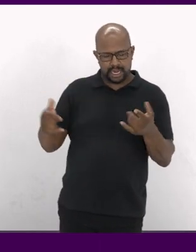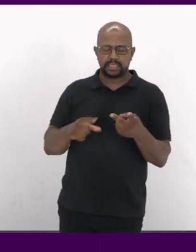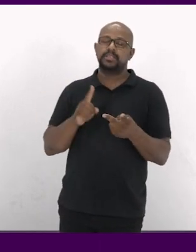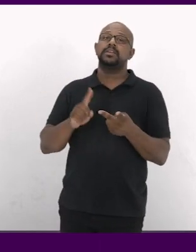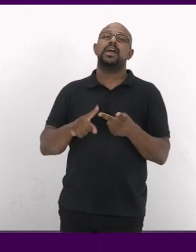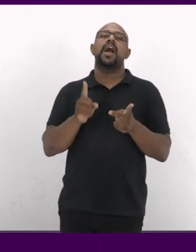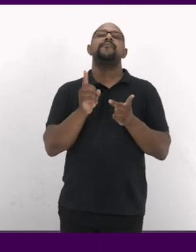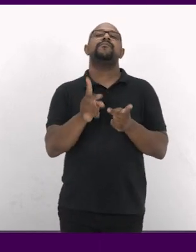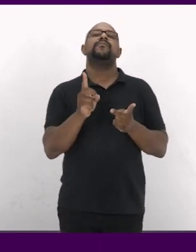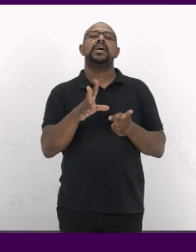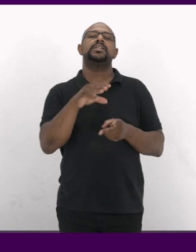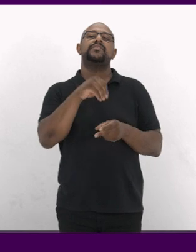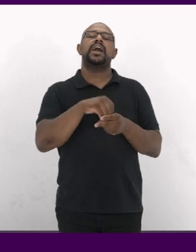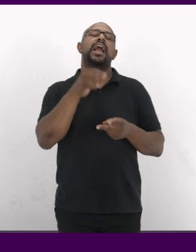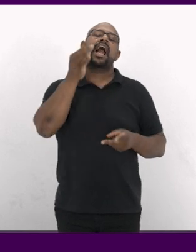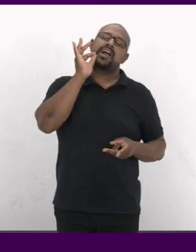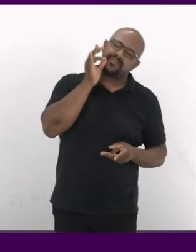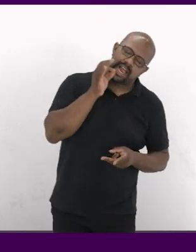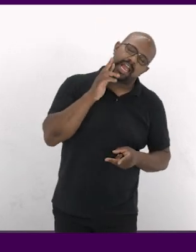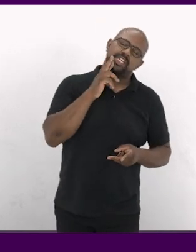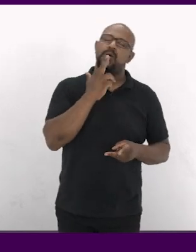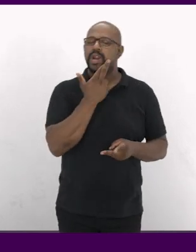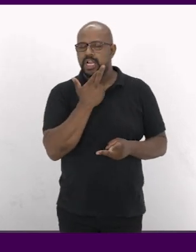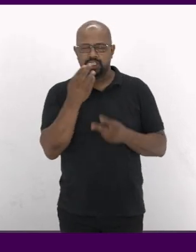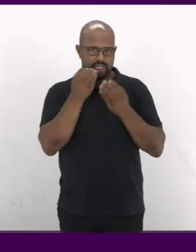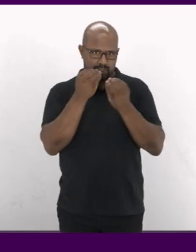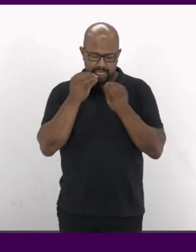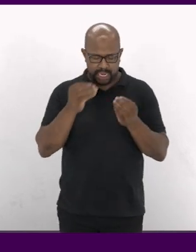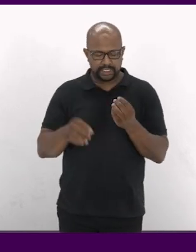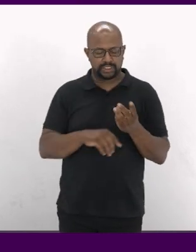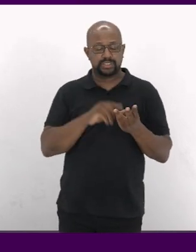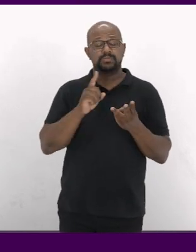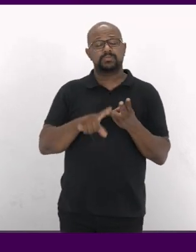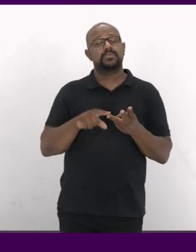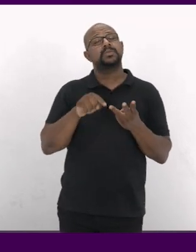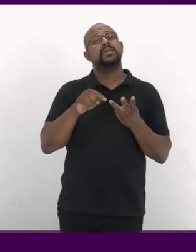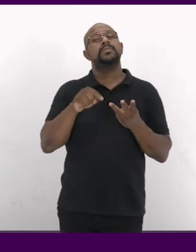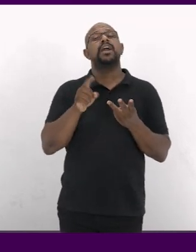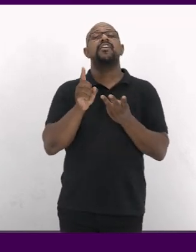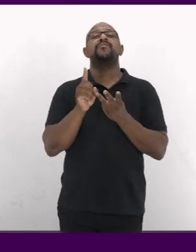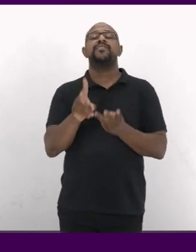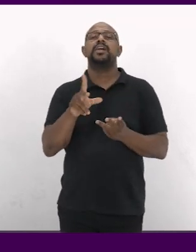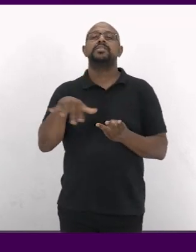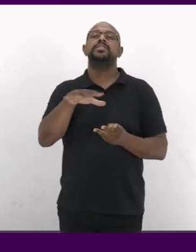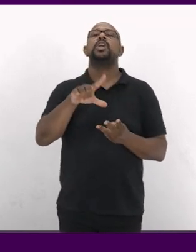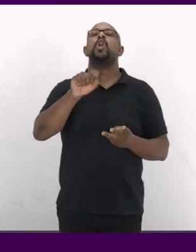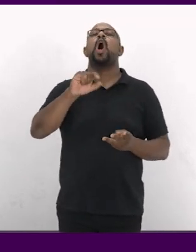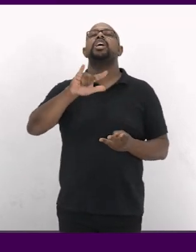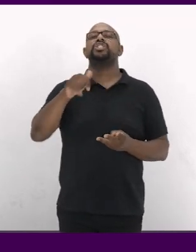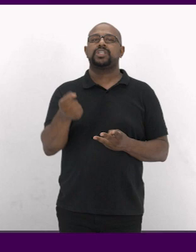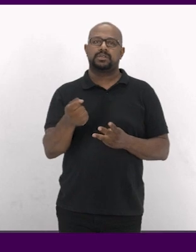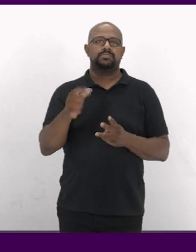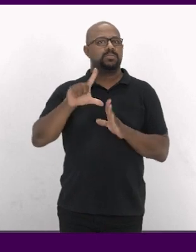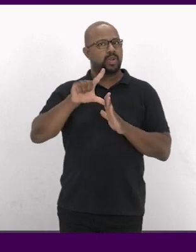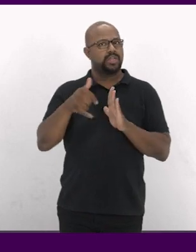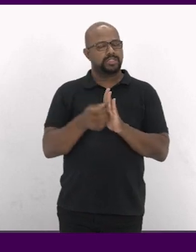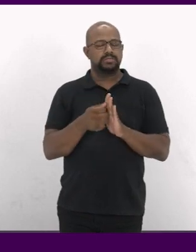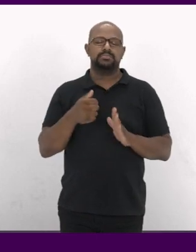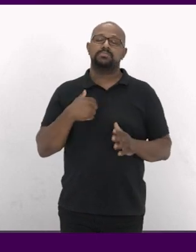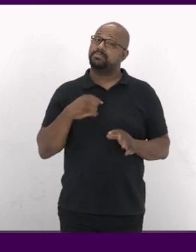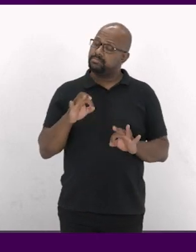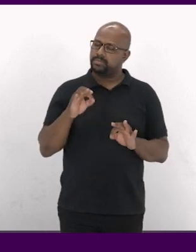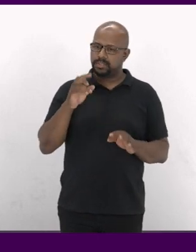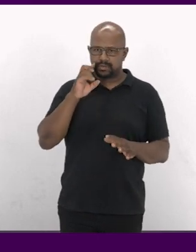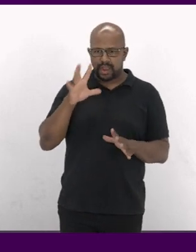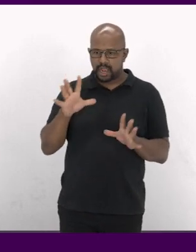ingressos, as vendas que são feitas em café, restaurante e lanchonete e, por fim, as vendas em lojas. A surpresa